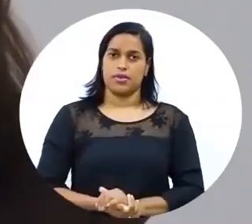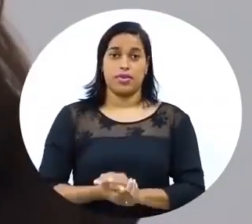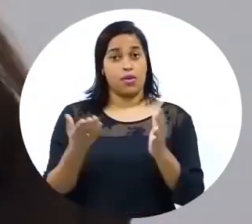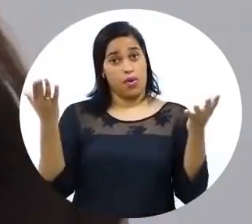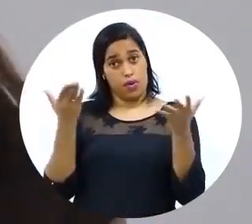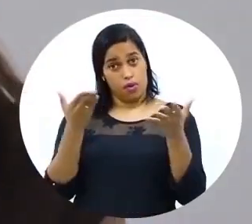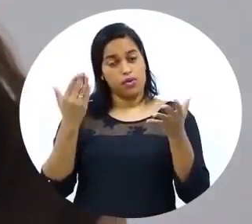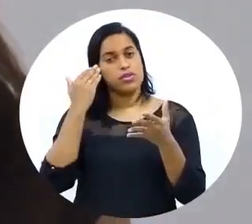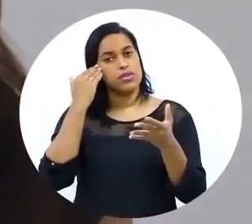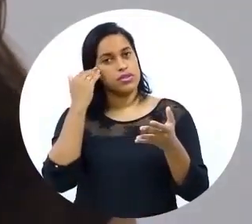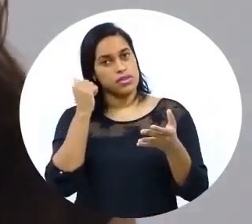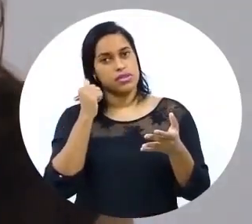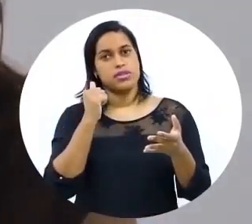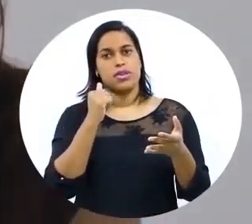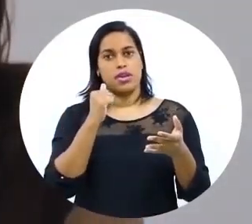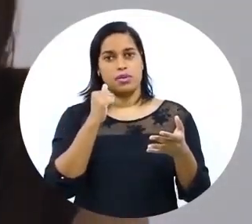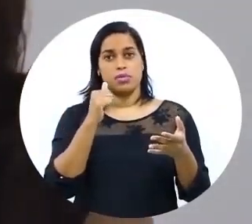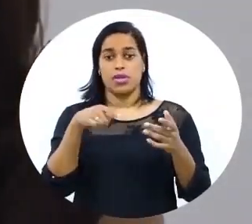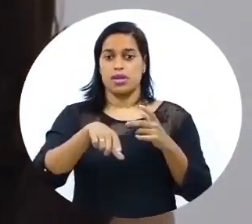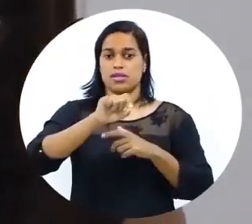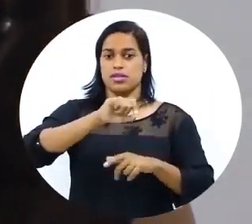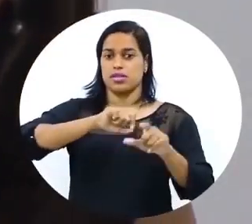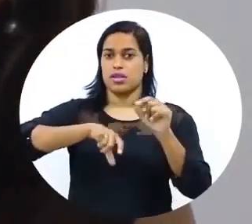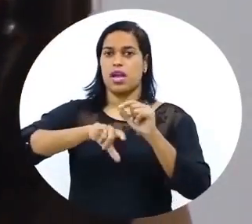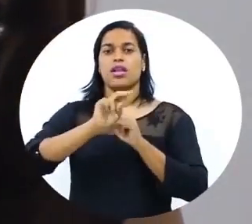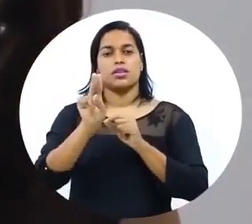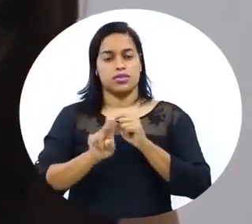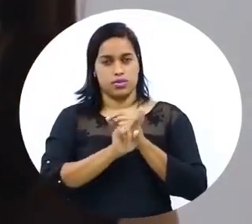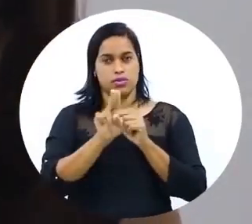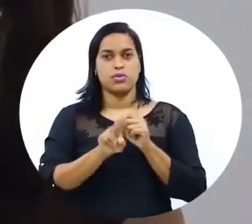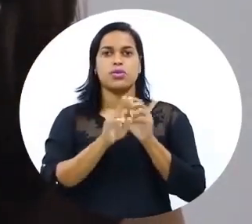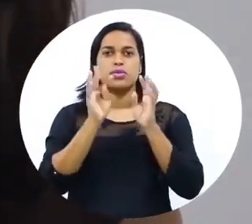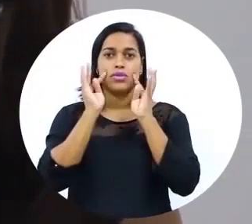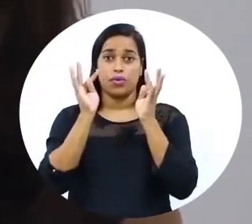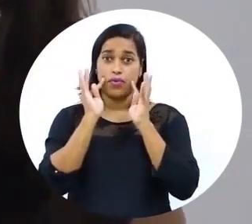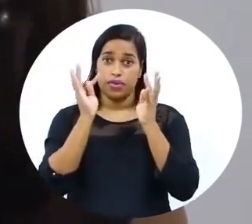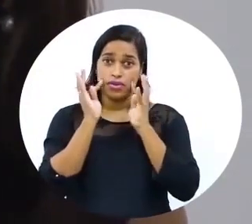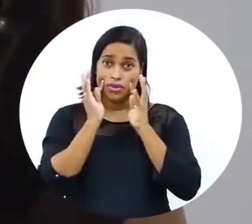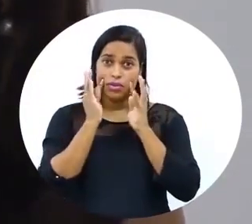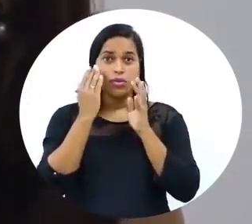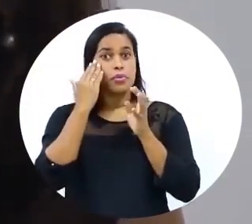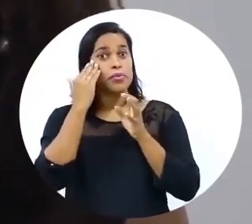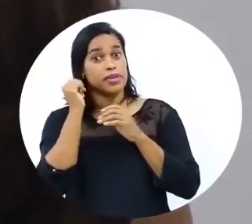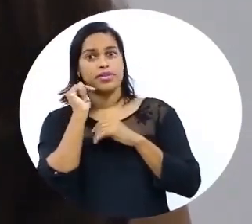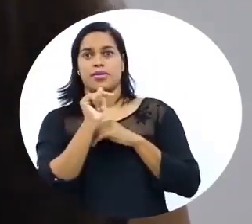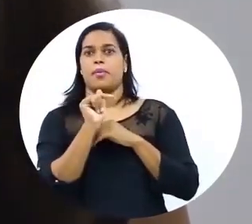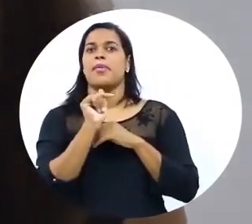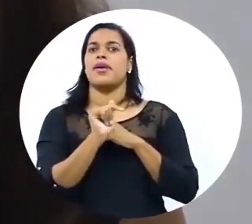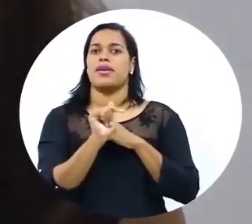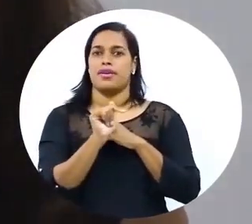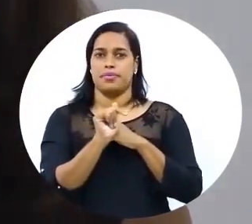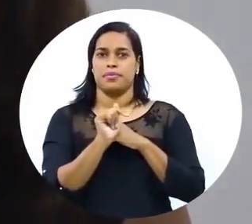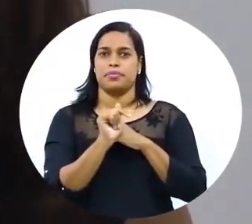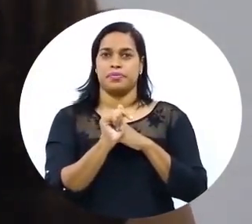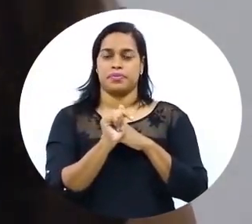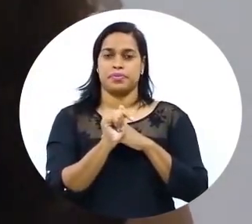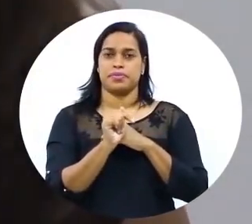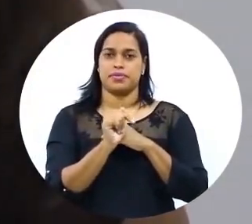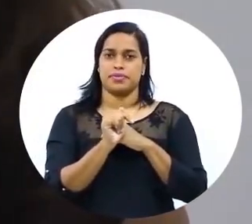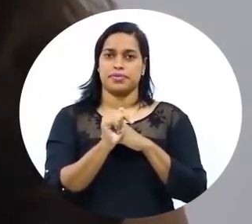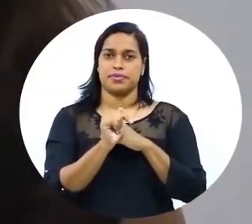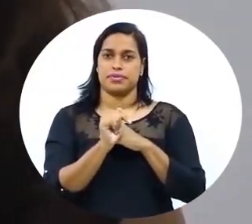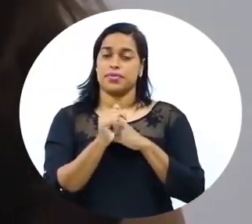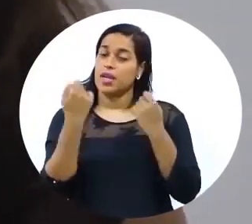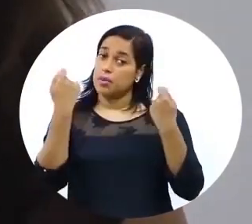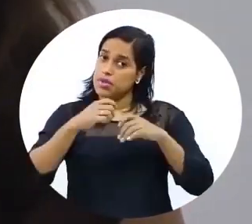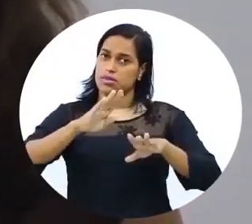Hoje já se sabe que os recrutadores eles utilizam as mídias sociais para saber mais sobre esses candidatos, né? Então a gente